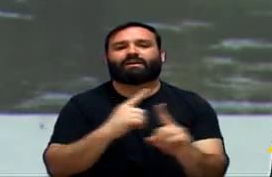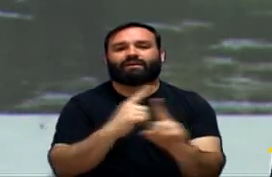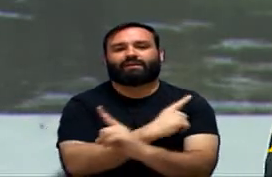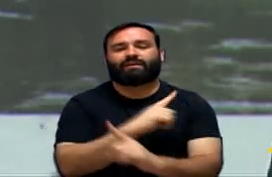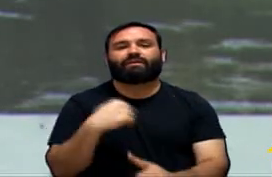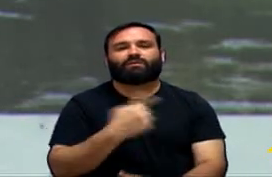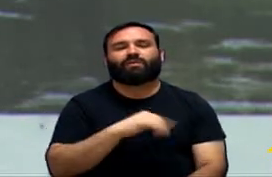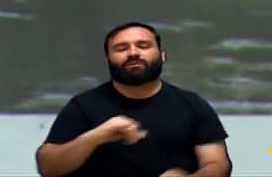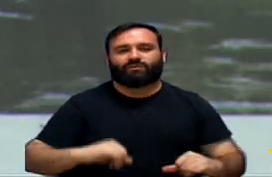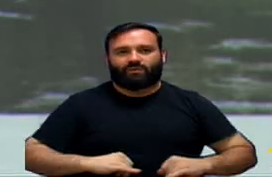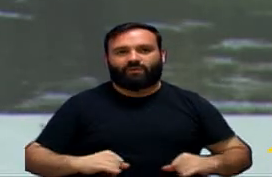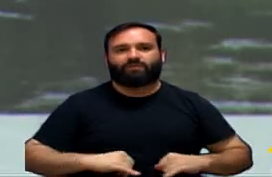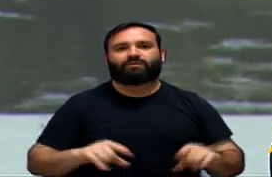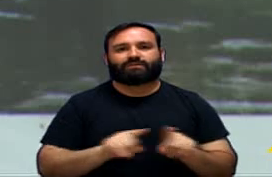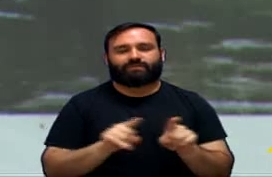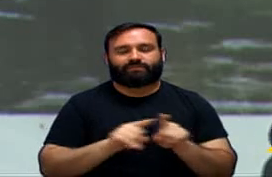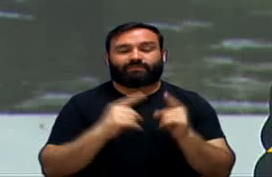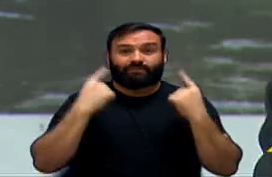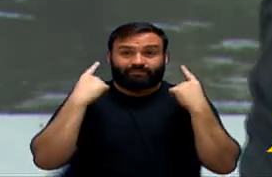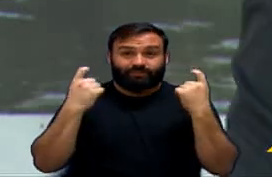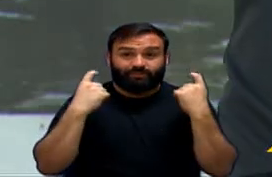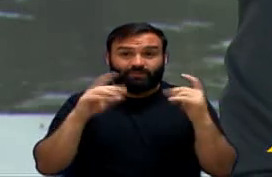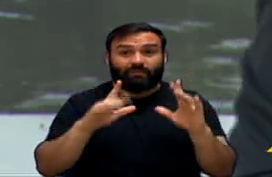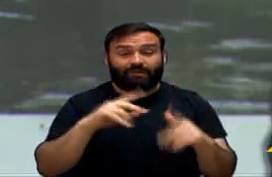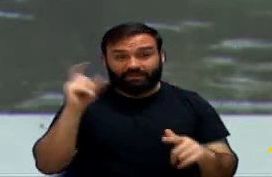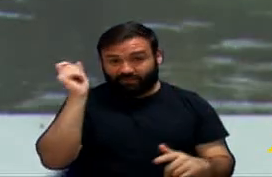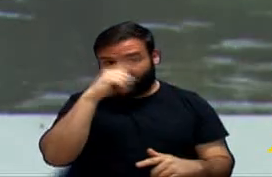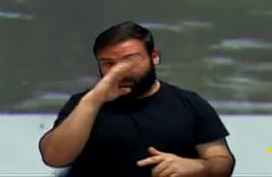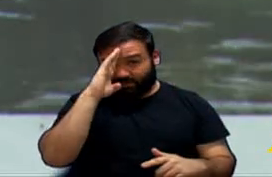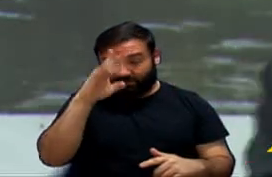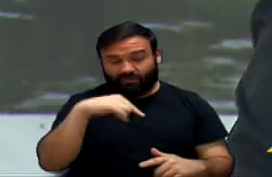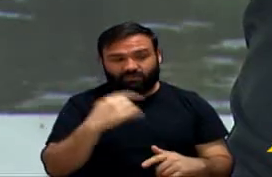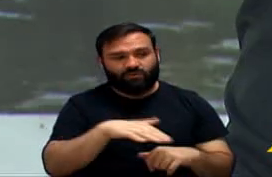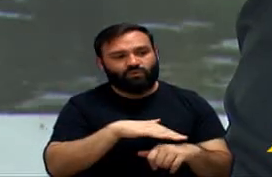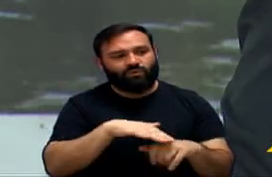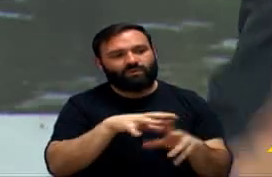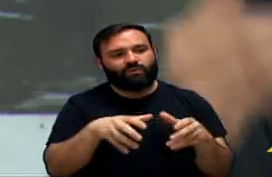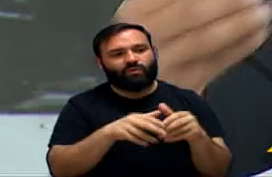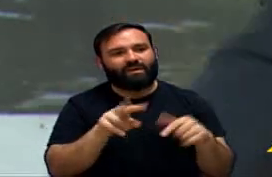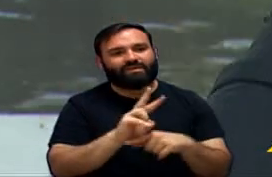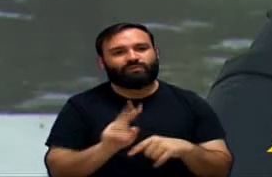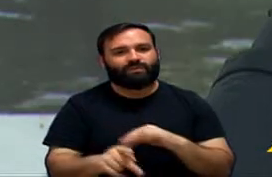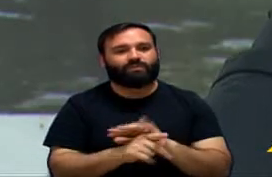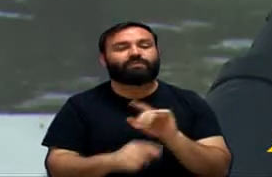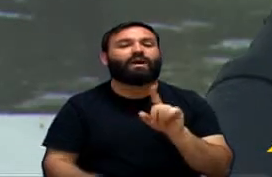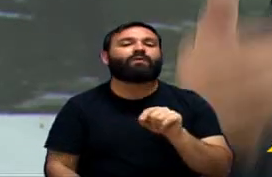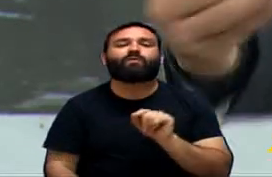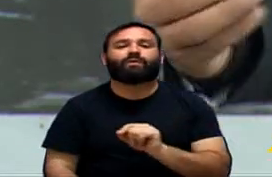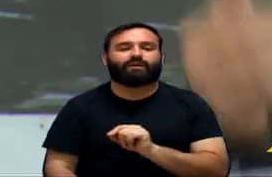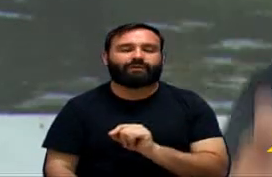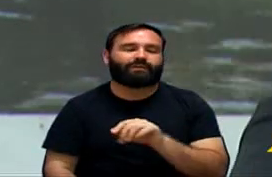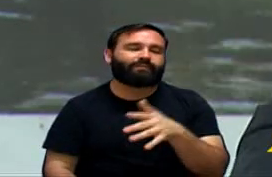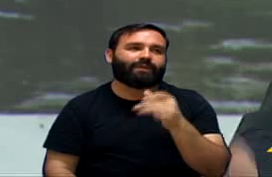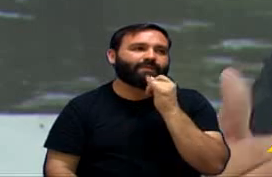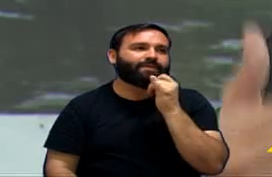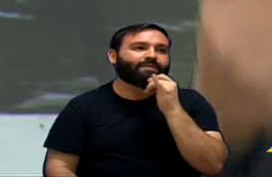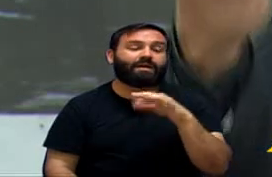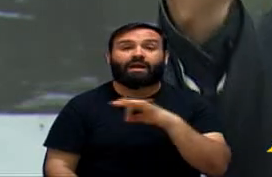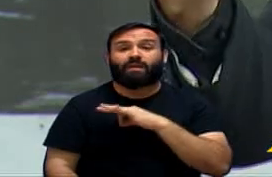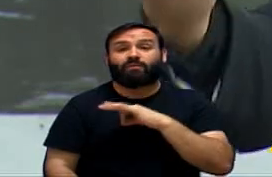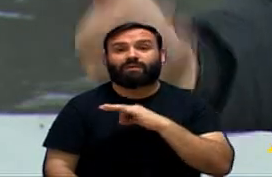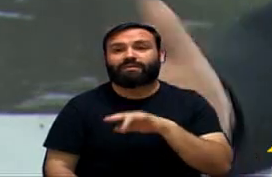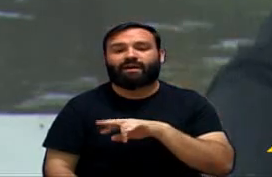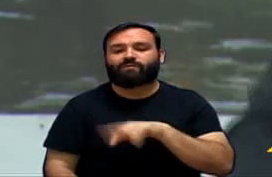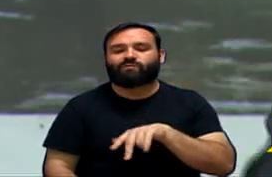nós sofremos também com esses barulhos mas uma grande dificuldade quando nós conversamos com as forças de segurança é Ah mas a polícia não